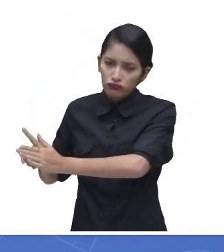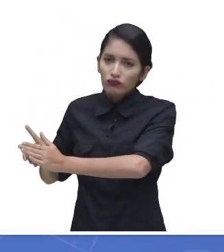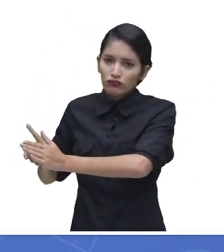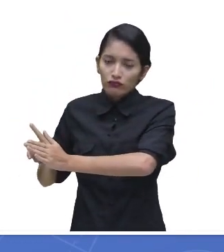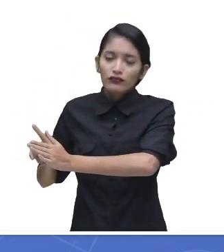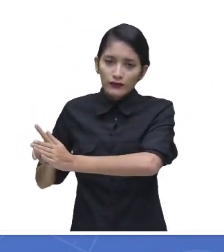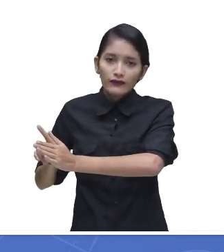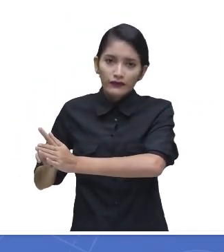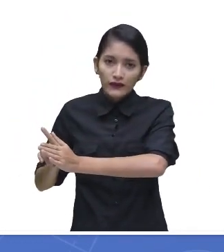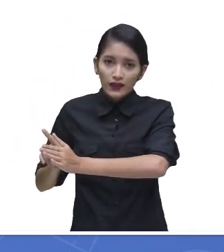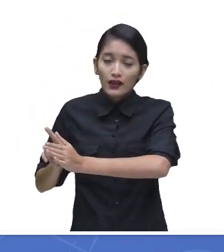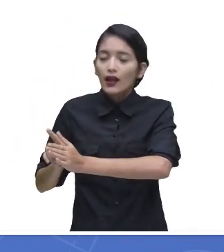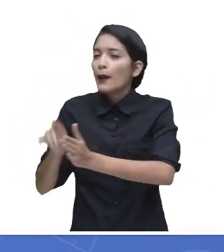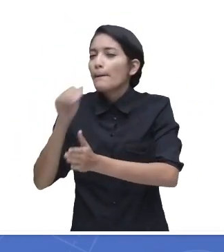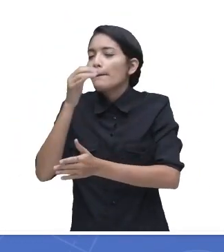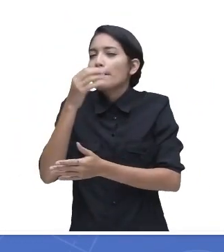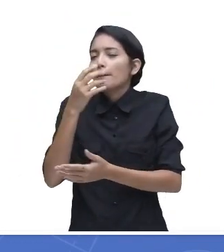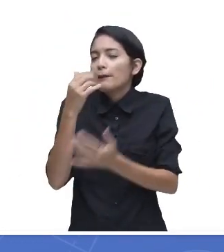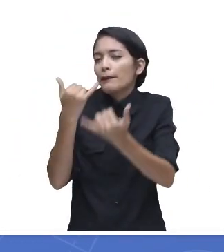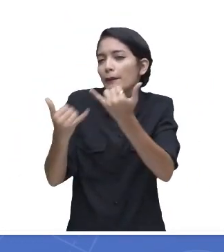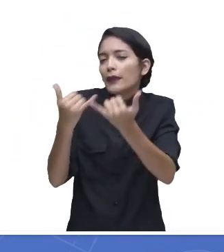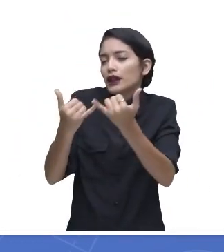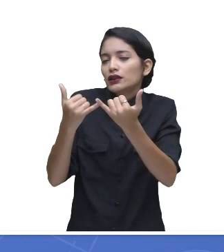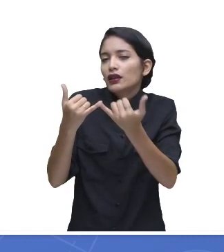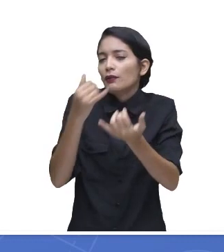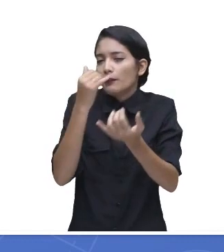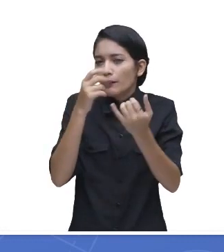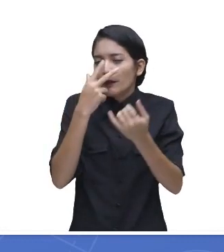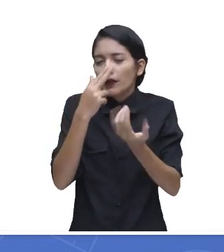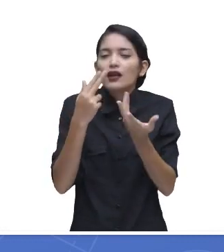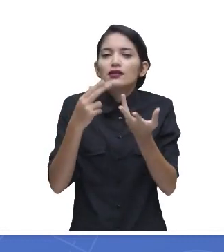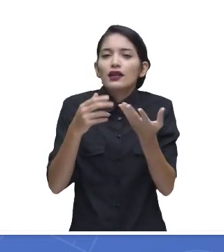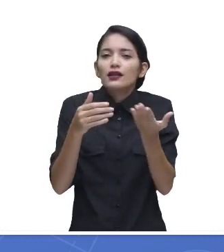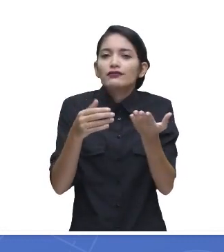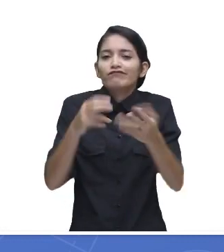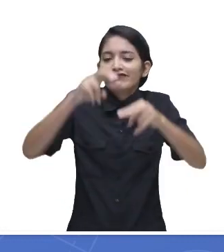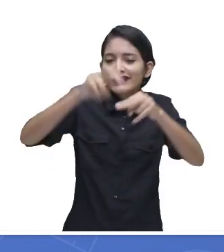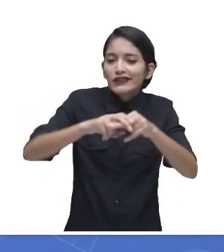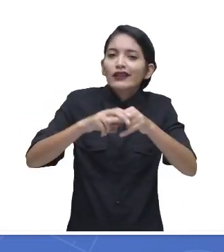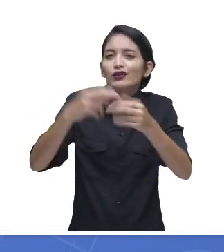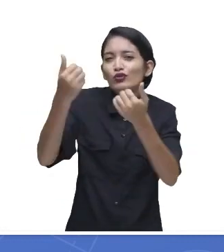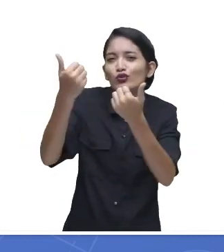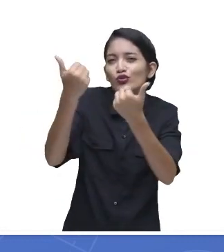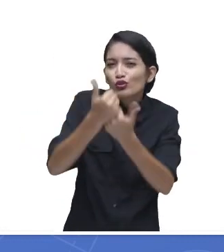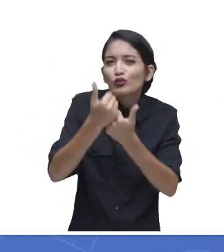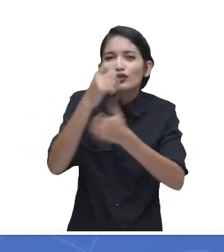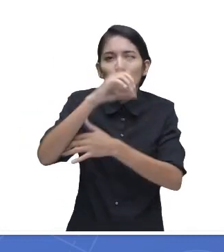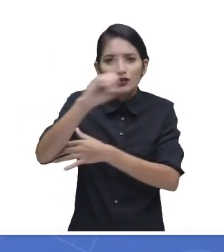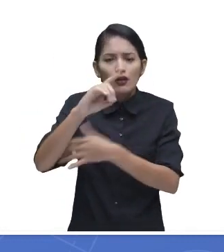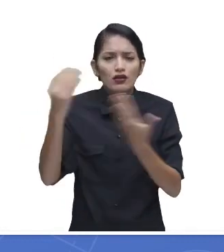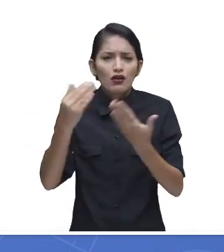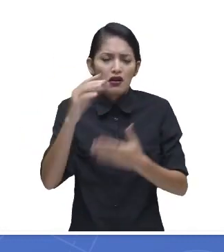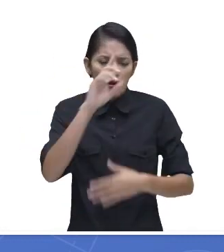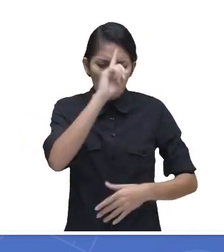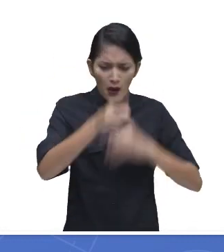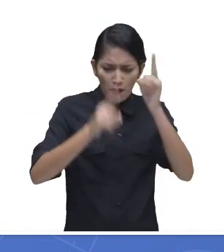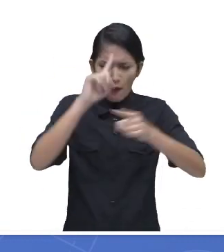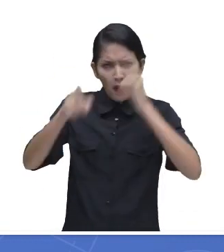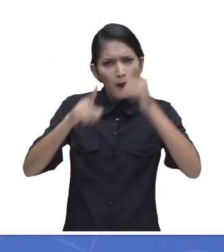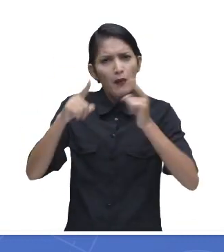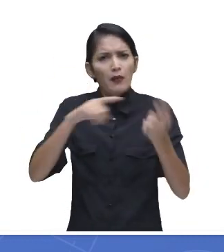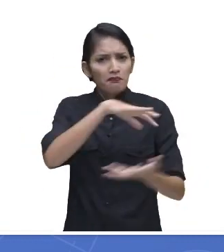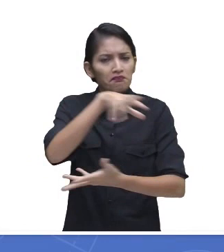ele senta no trono de Deus e ele passa a governar o mundo. A governar o mundo.